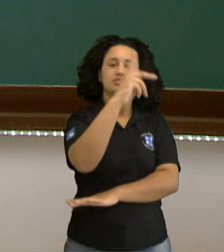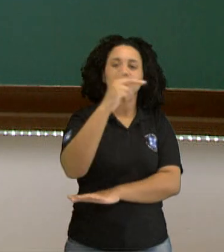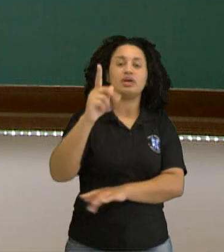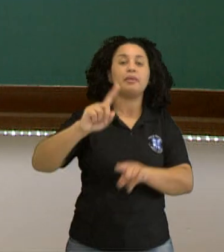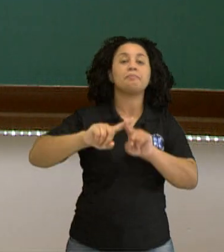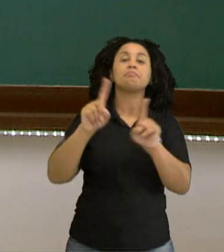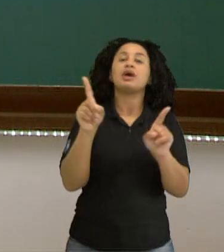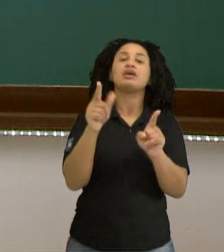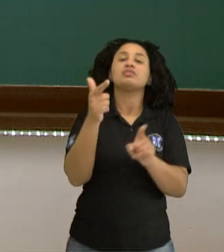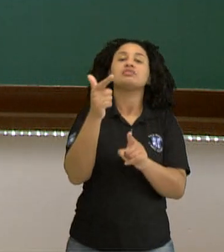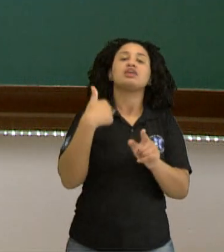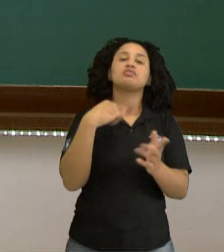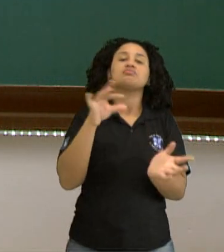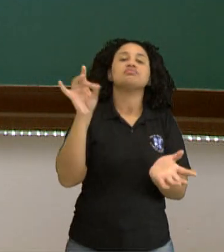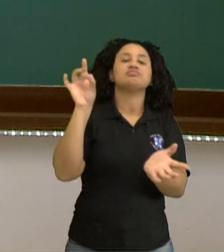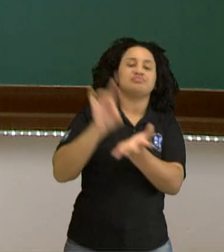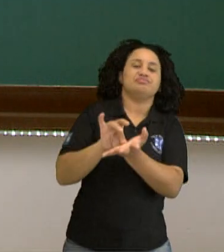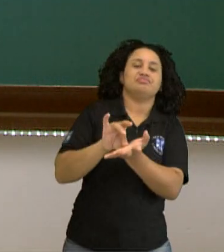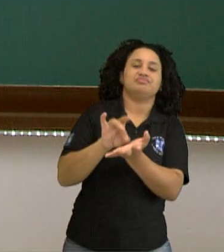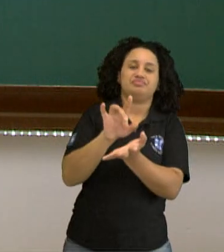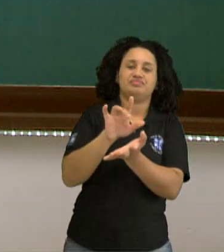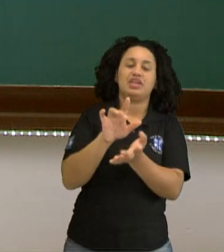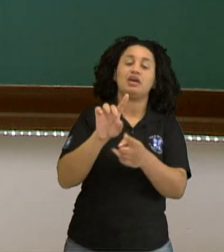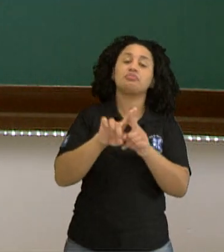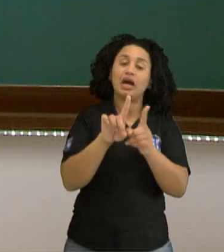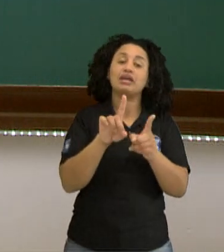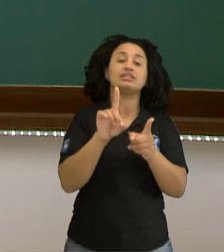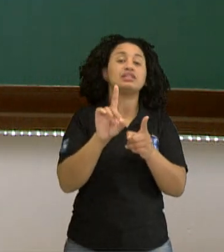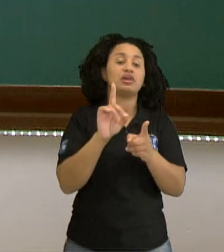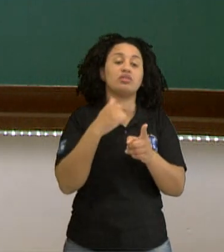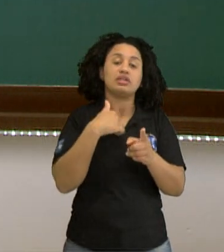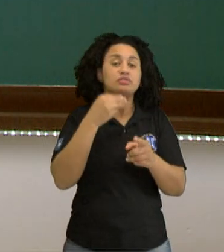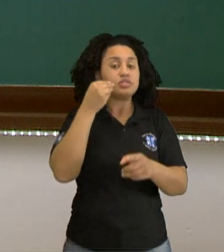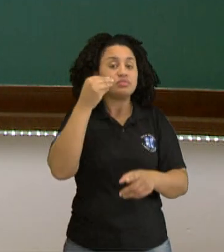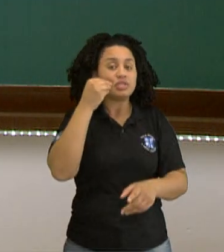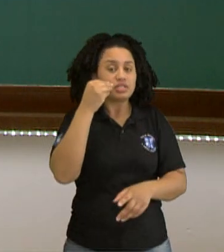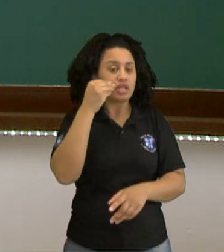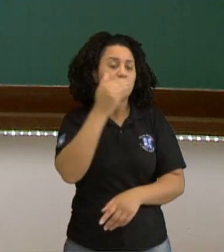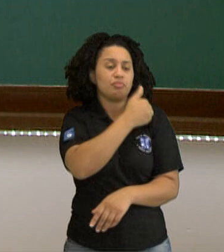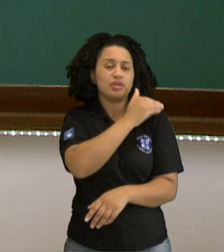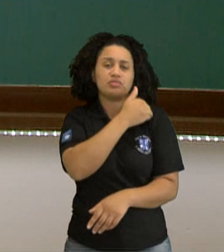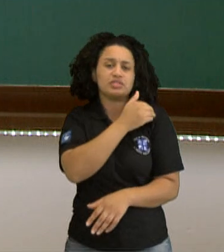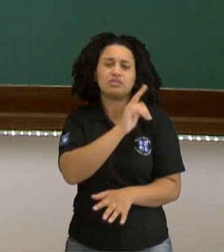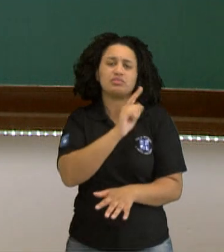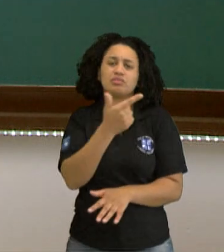uma oficialização disso e temos sim um combate disso daí, porque o ser humano, né,